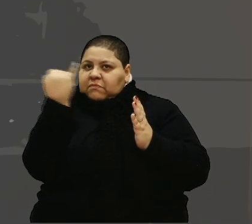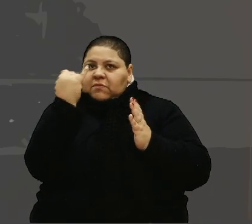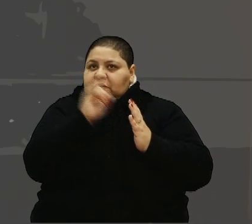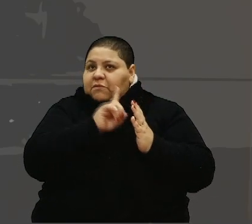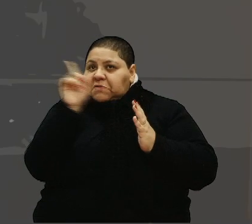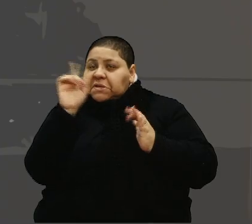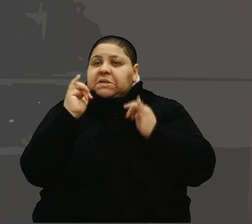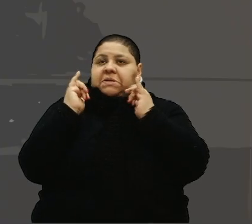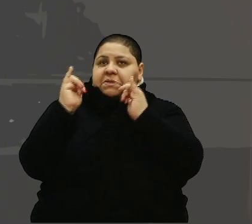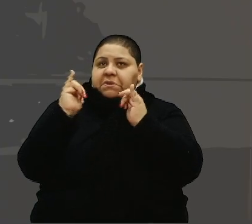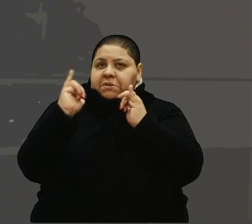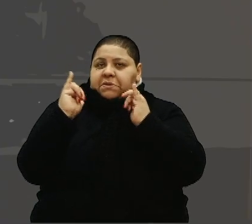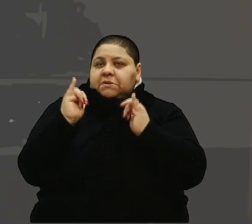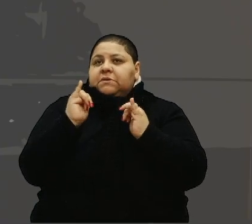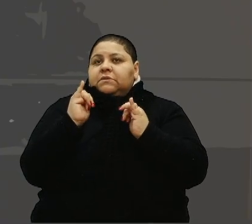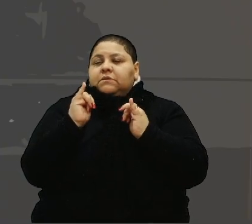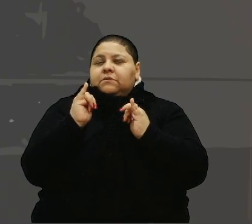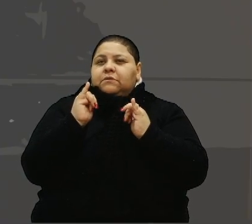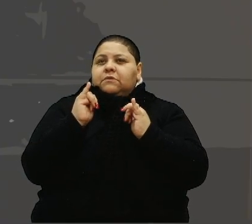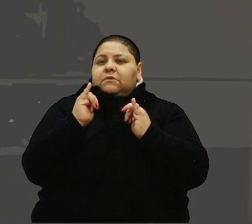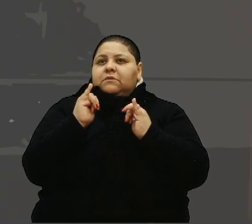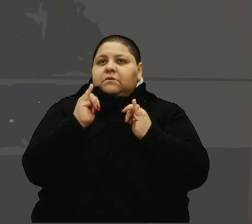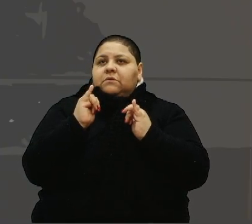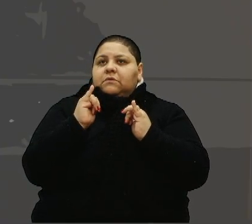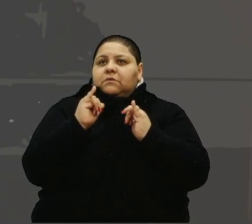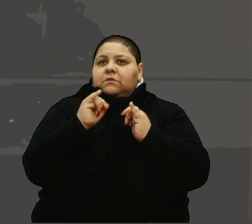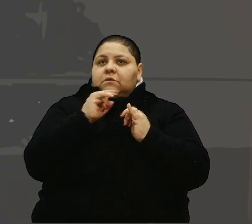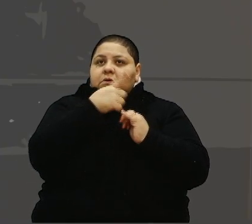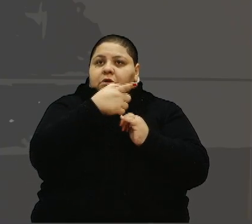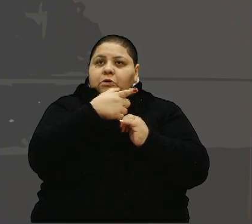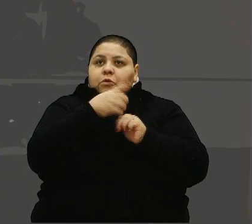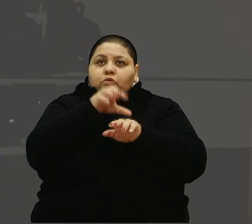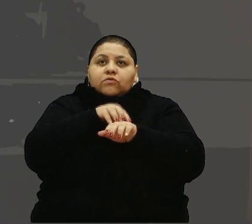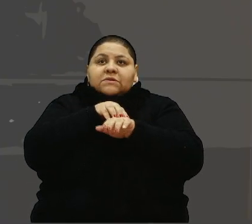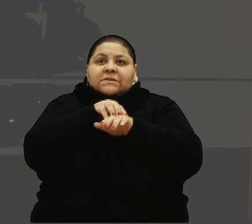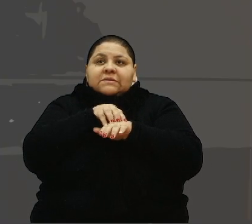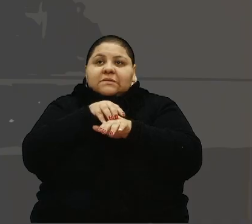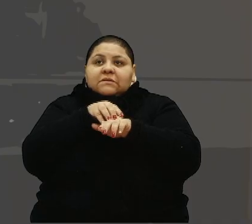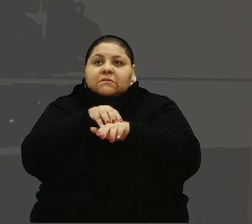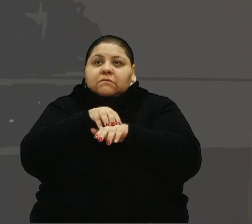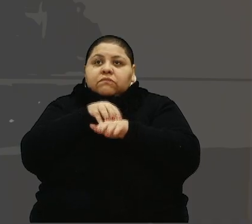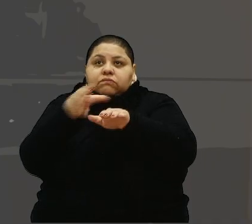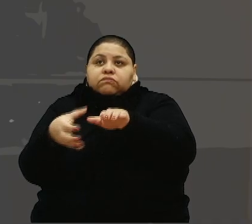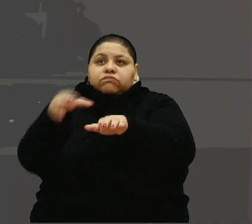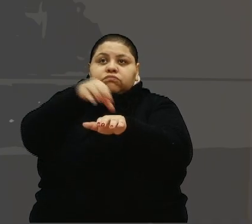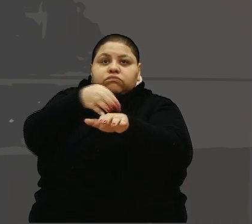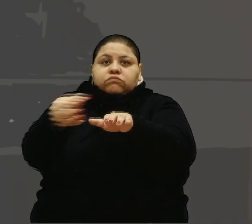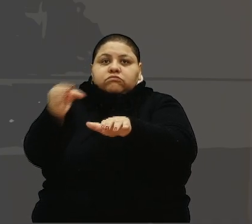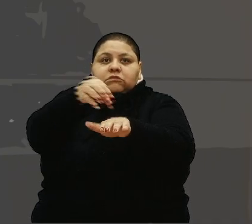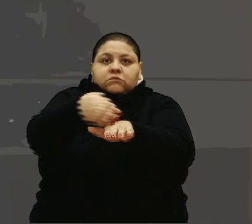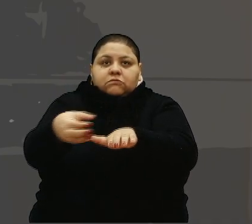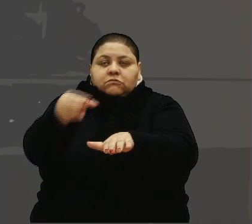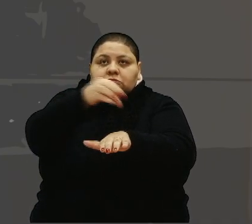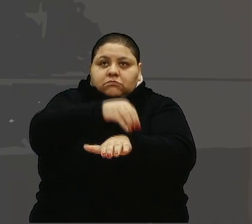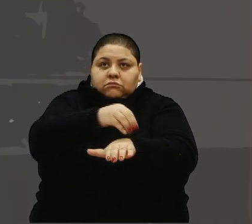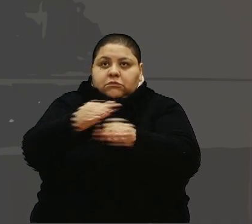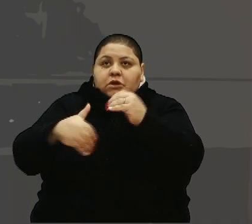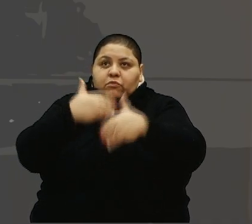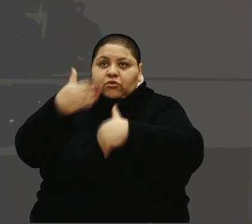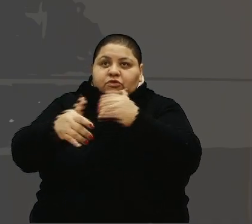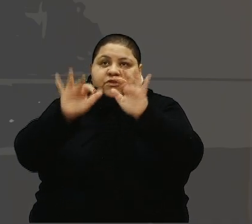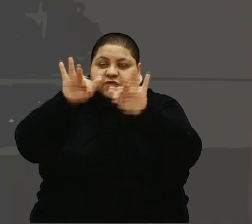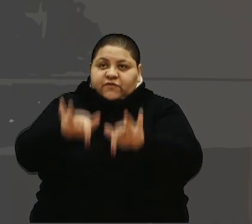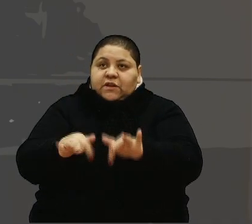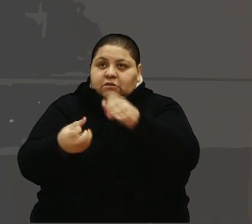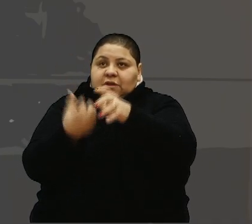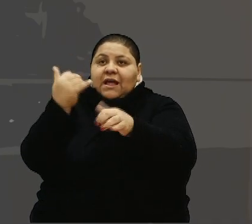do transporte, os carregadores, né, em processo final de implantação, os carregadores